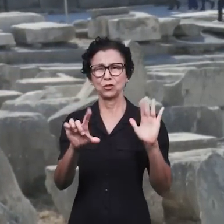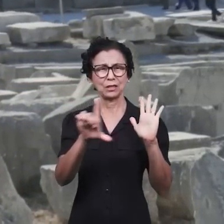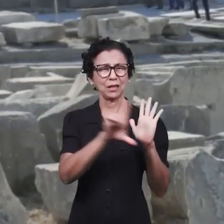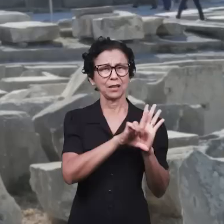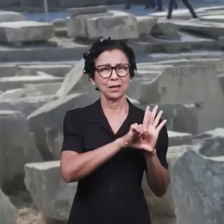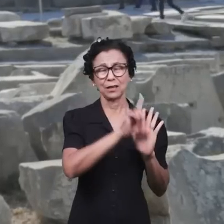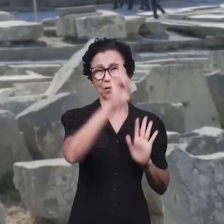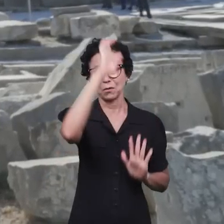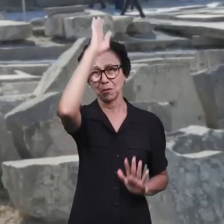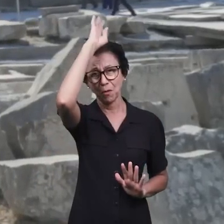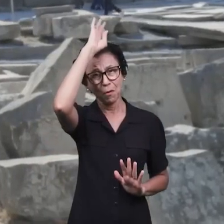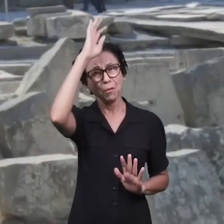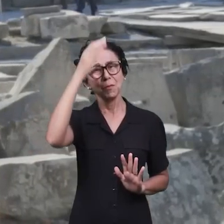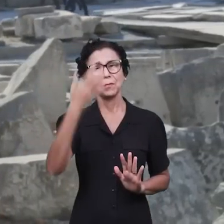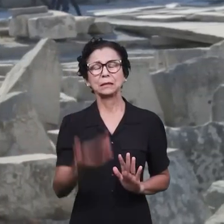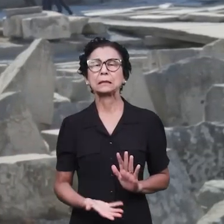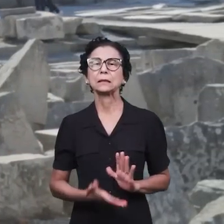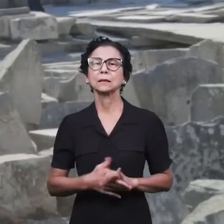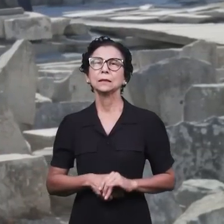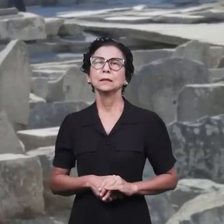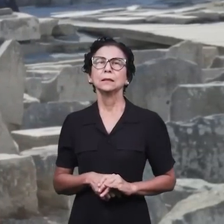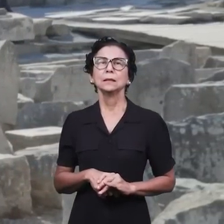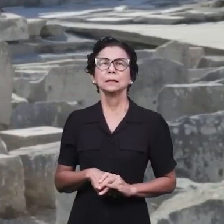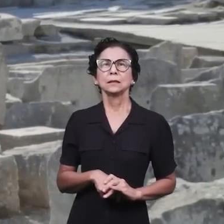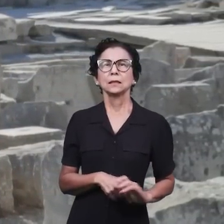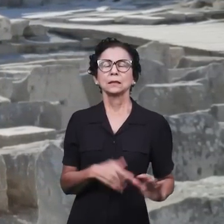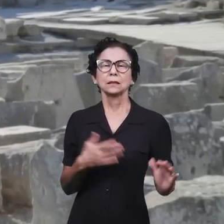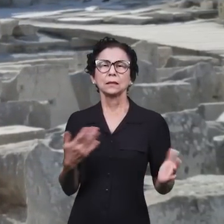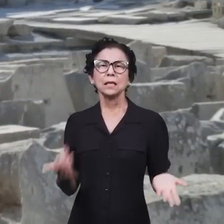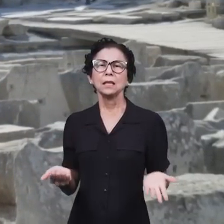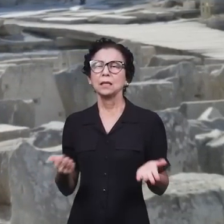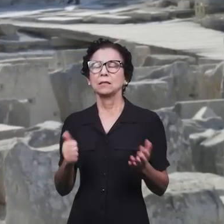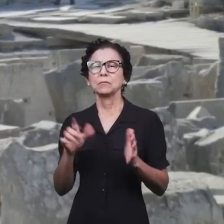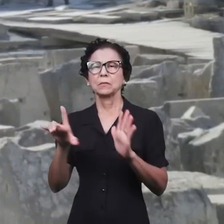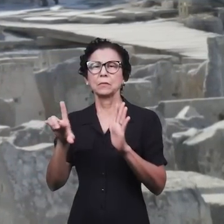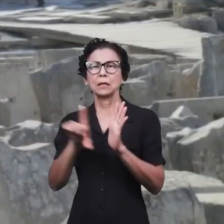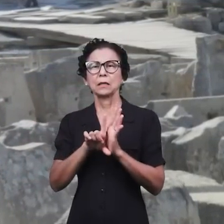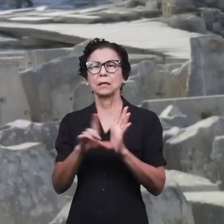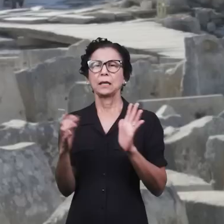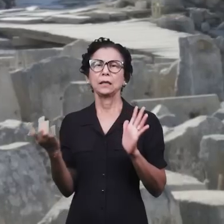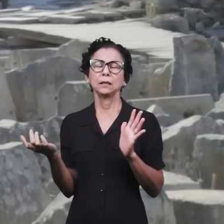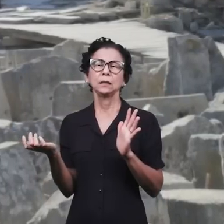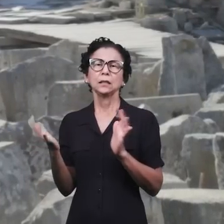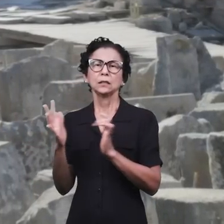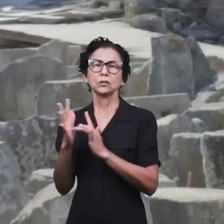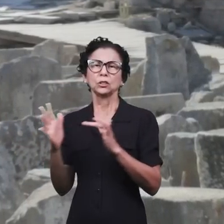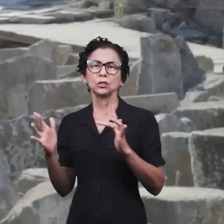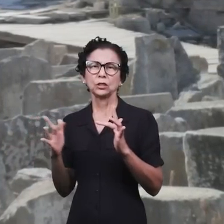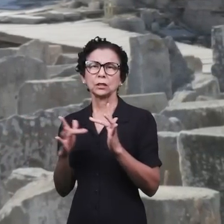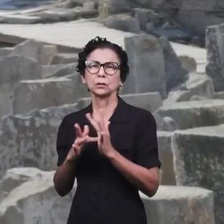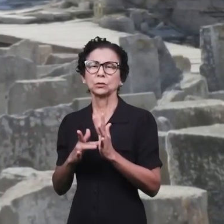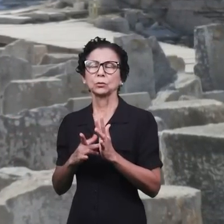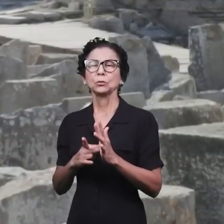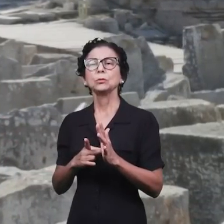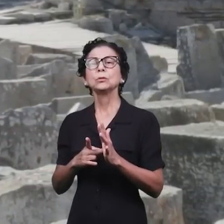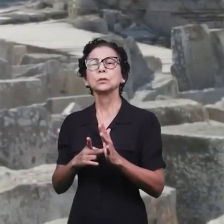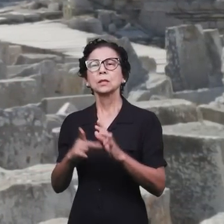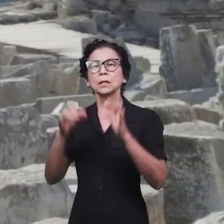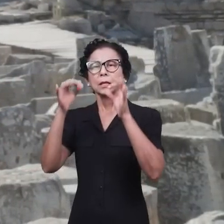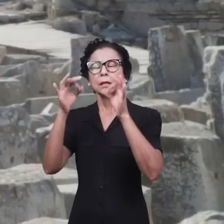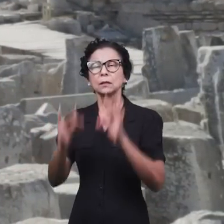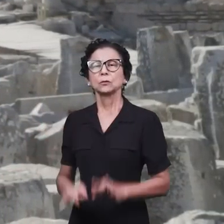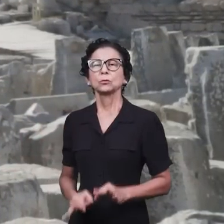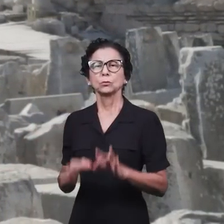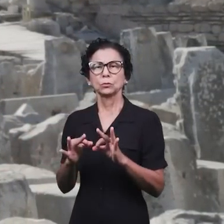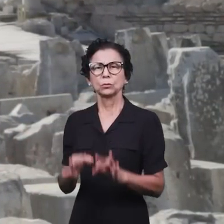de leis dos romanos, para dizer que a lei de Jesus é a justificação pela fé, o culpado não vai morrer porque ele creu